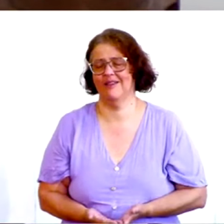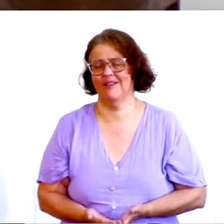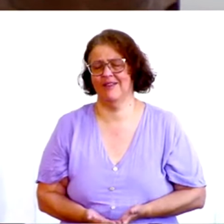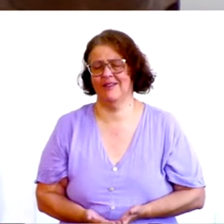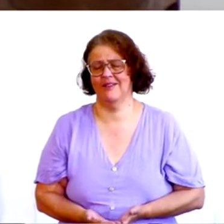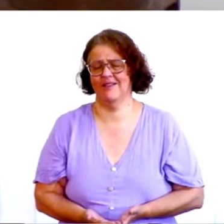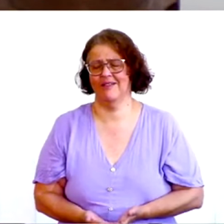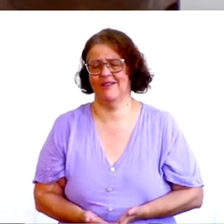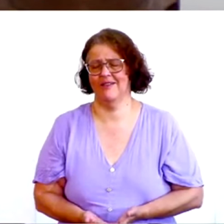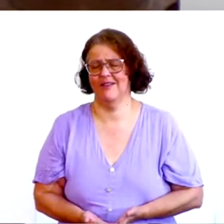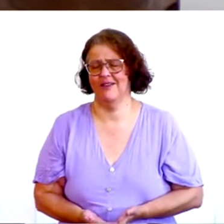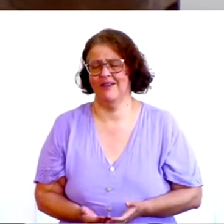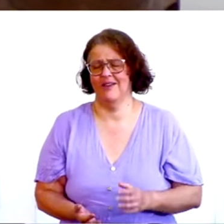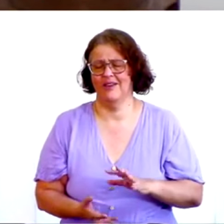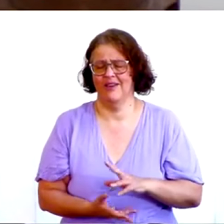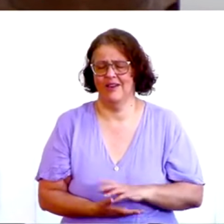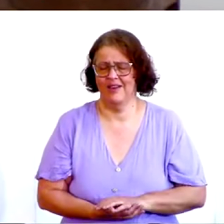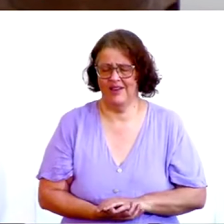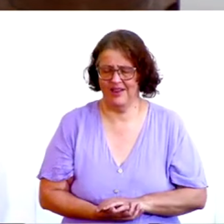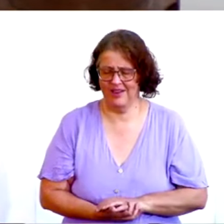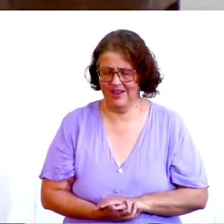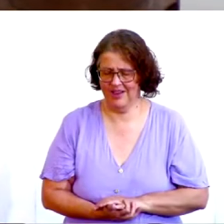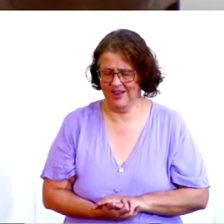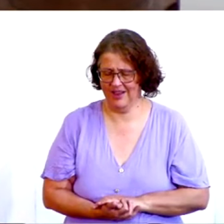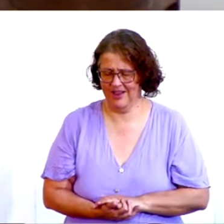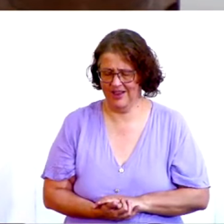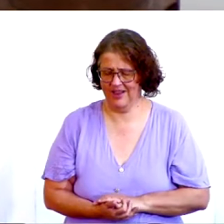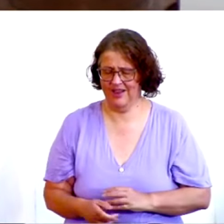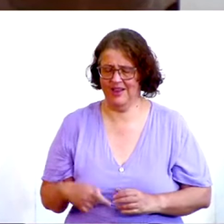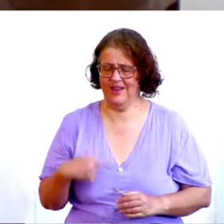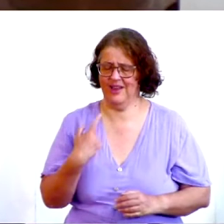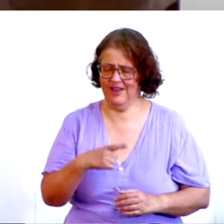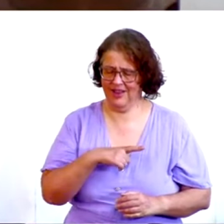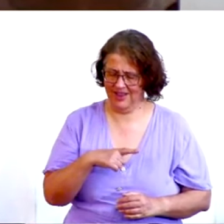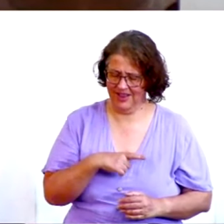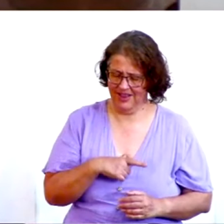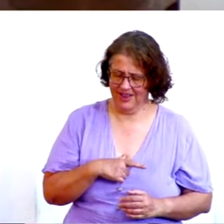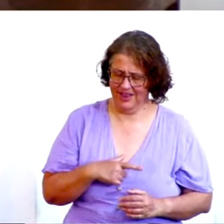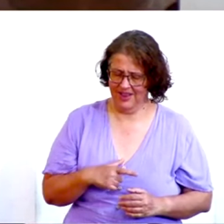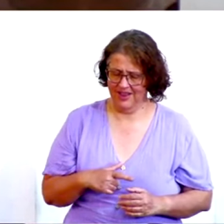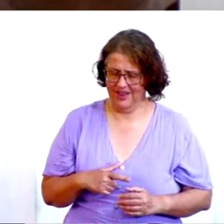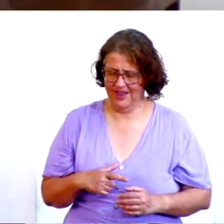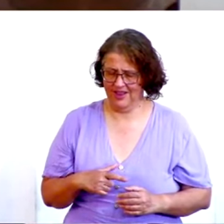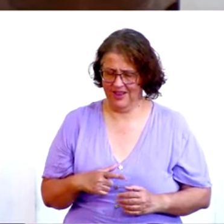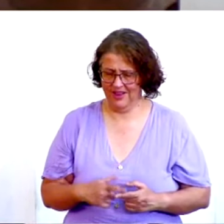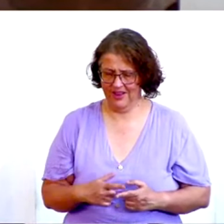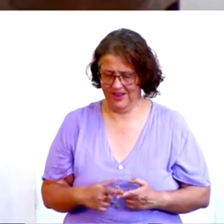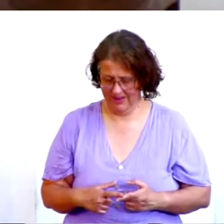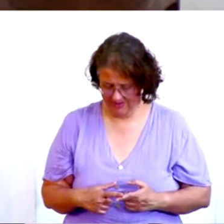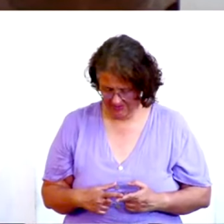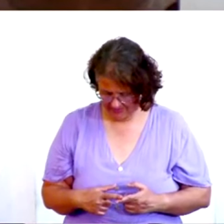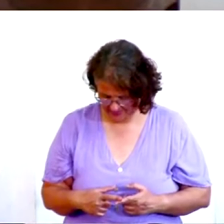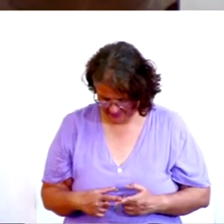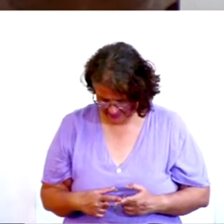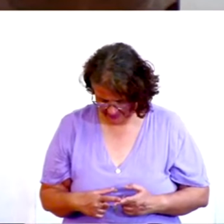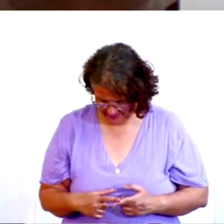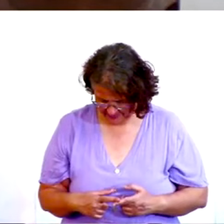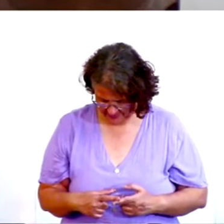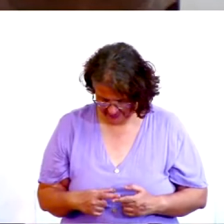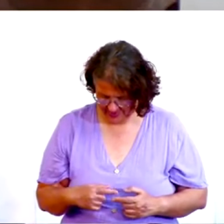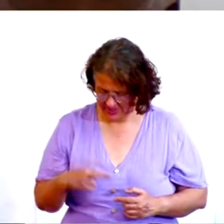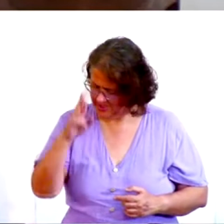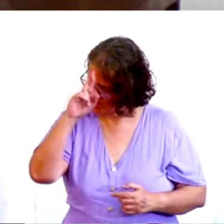mais uma vez que vão que vai se falar de Natal mas as pessoas não encontram o verdadeiro sentido do Natal